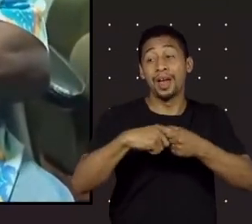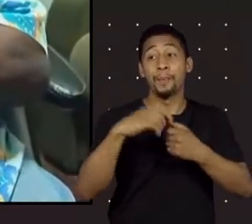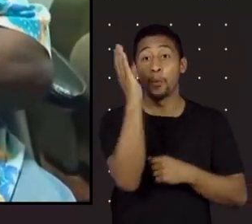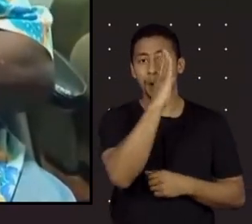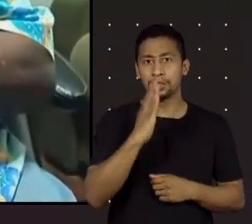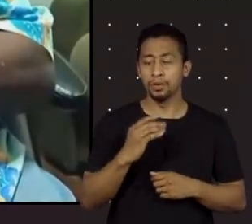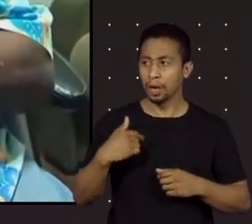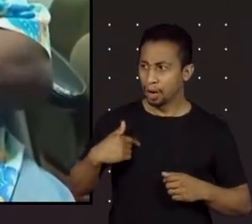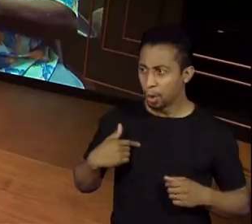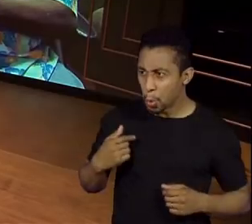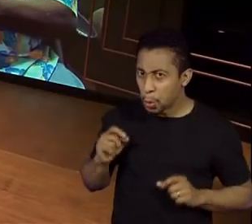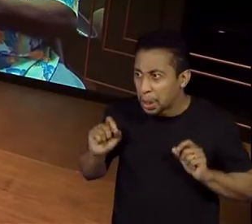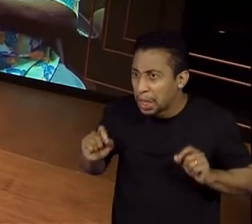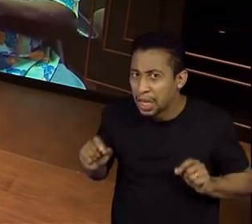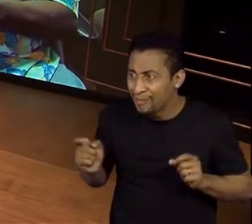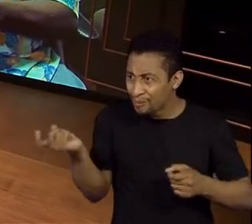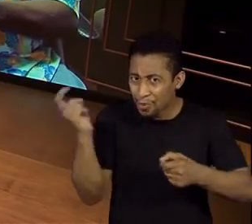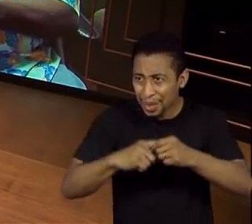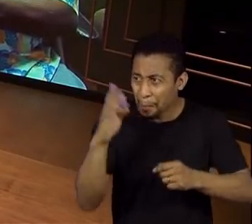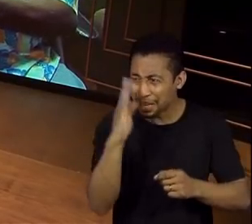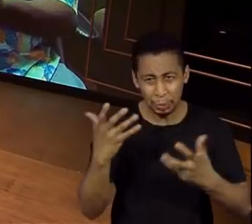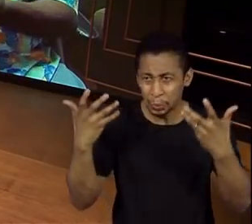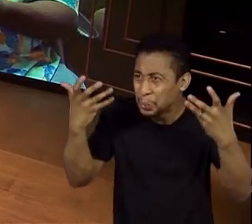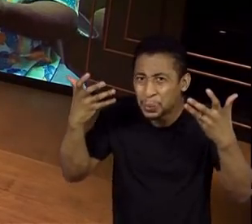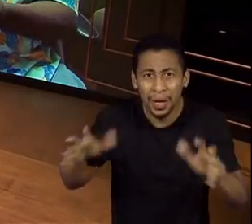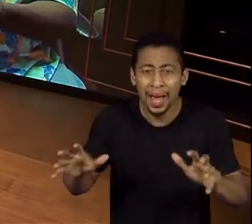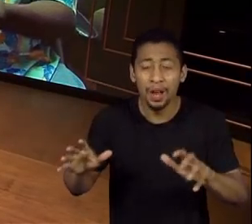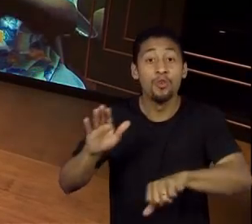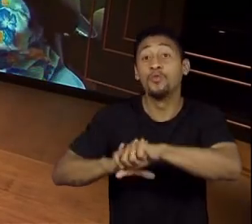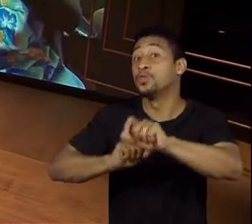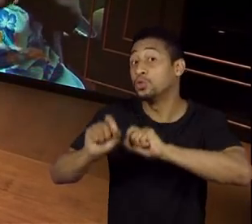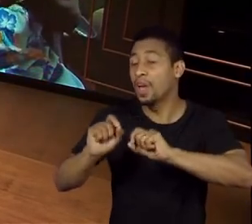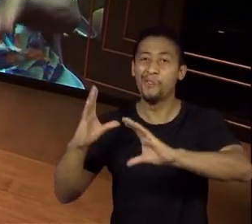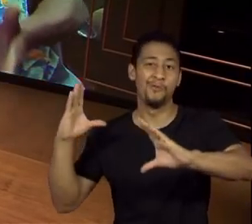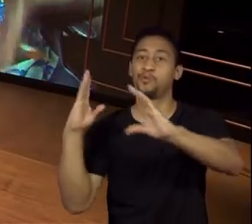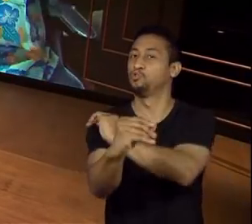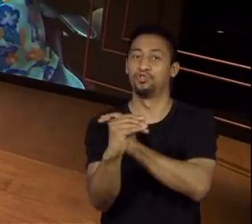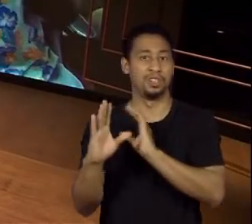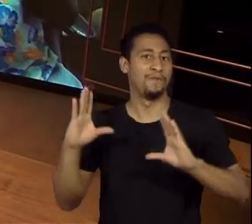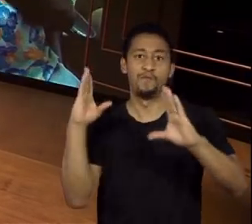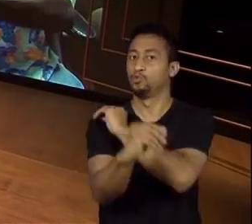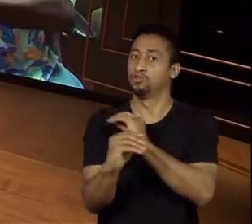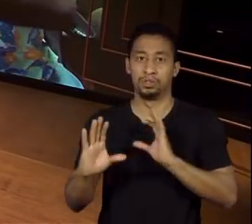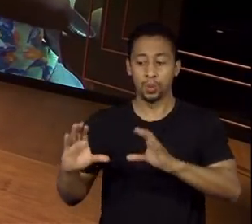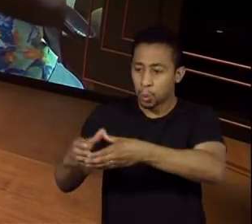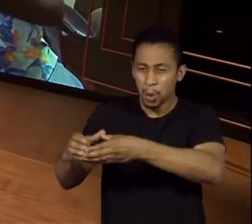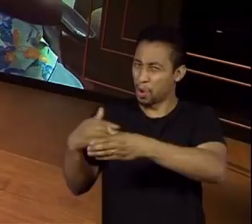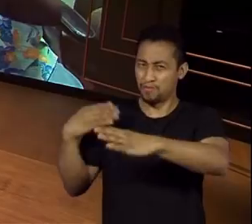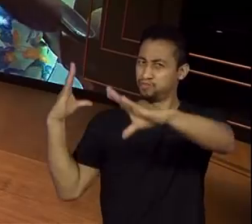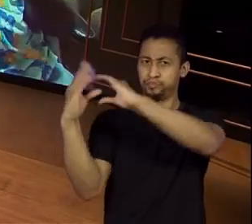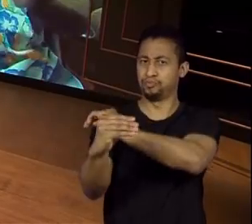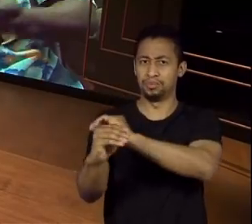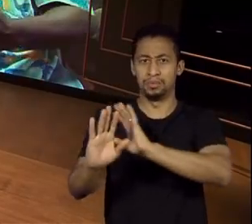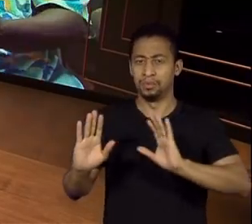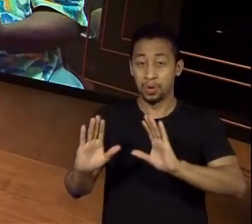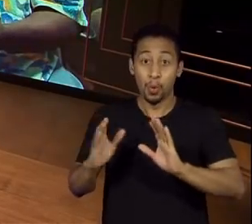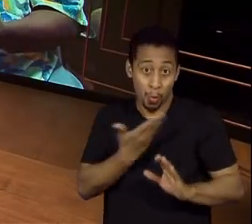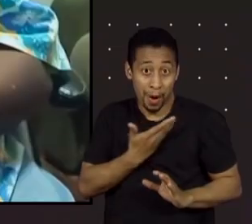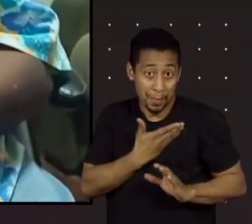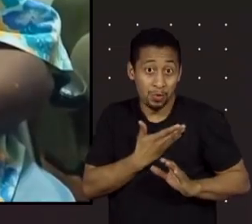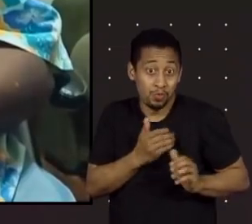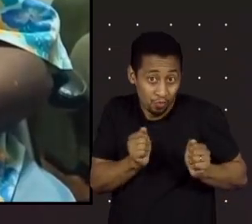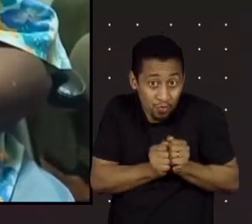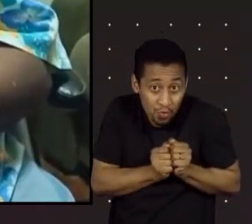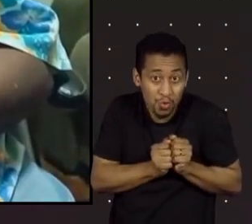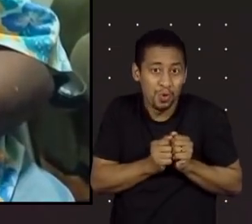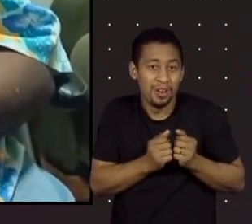da companhia. Olha, acredite? Fugi para o Harlem uns companheiros lá,